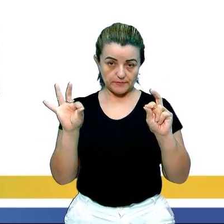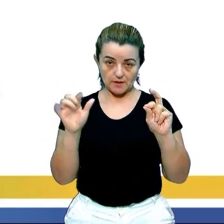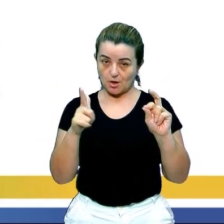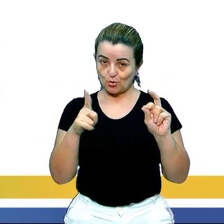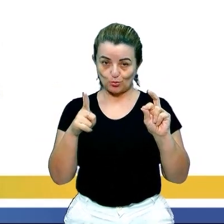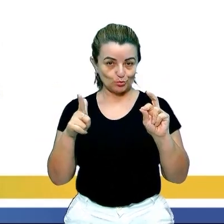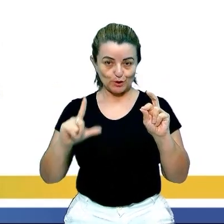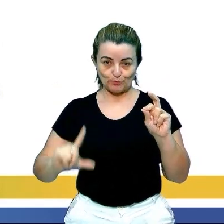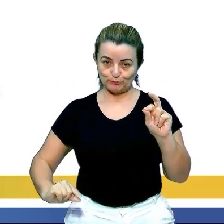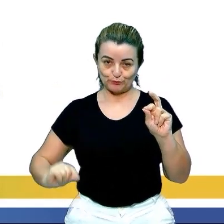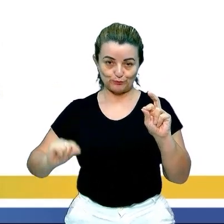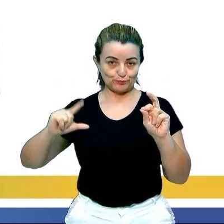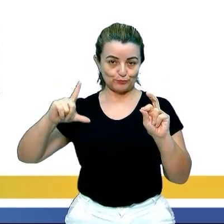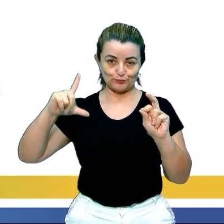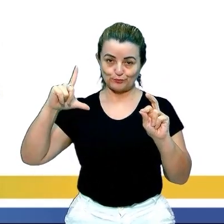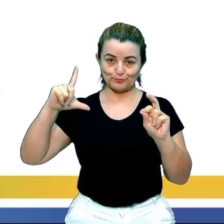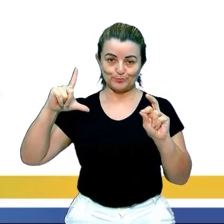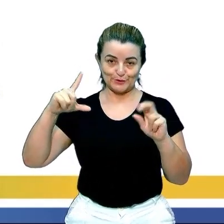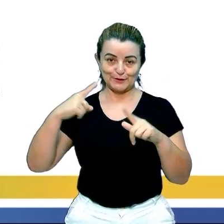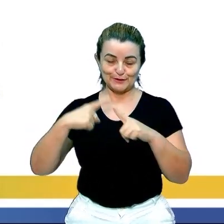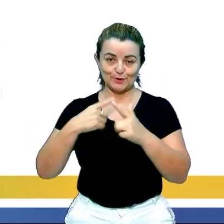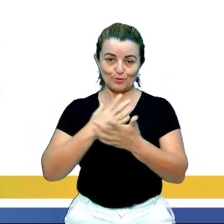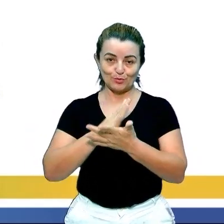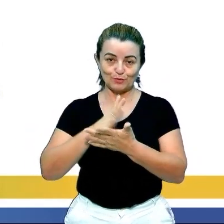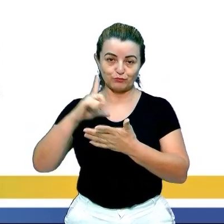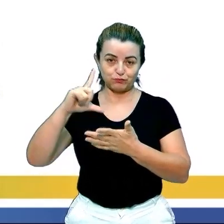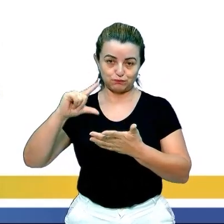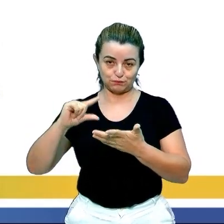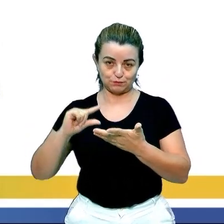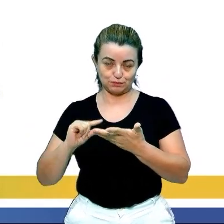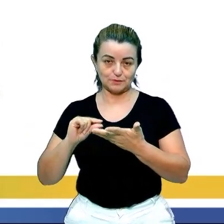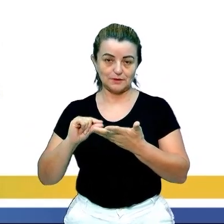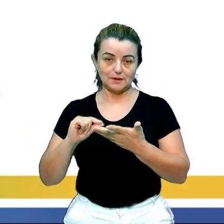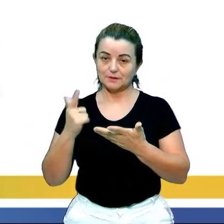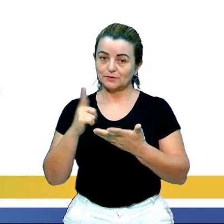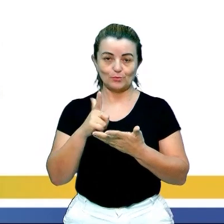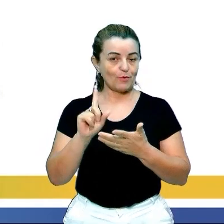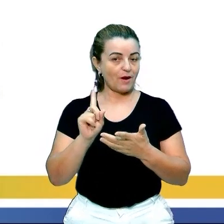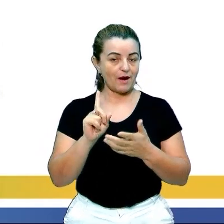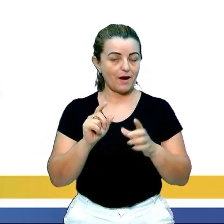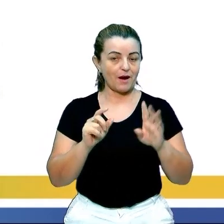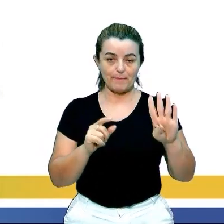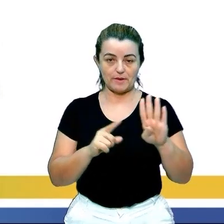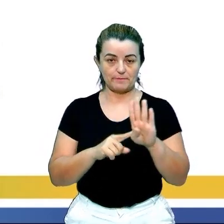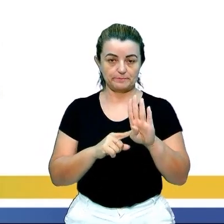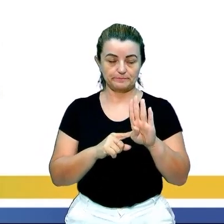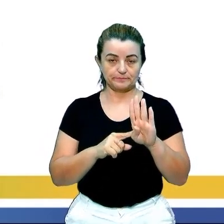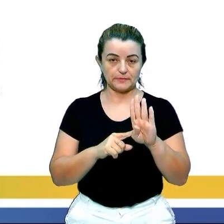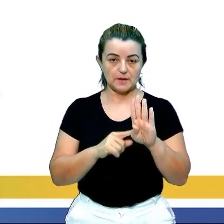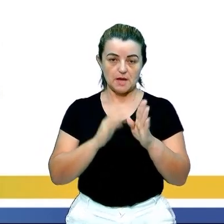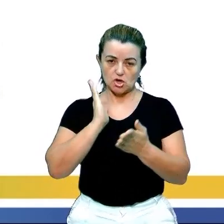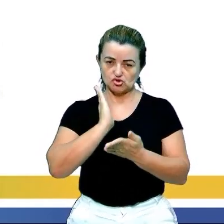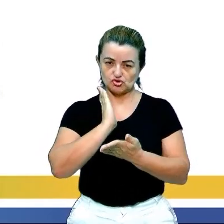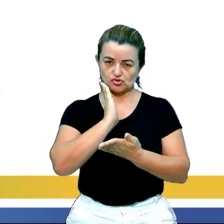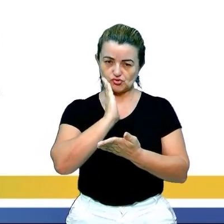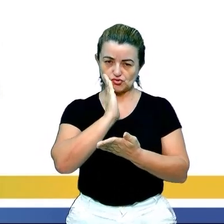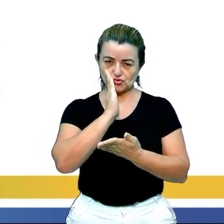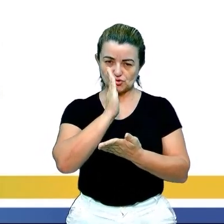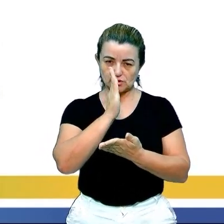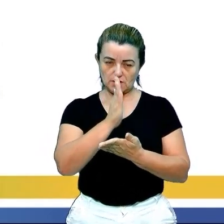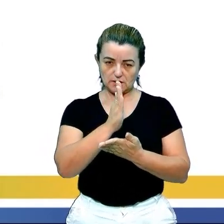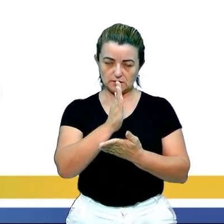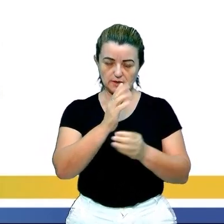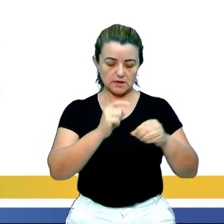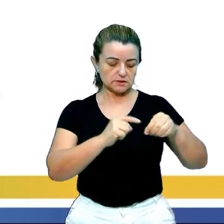está crescendo. Tem alguns que fazem é diminuir, a maioria está diminuindo, então não pode ser a B. C, direta em relação ao raio